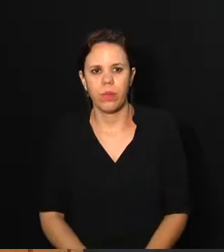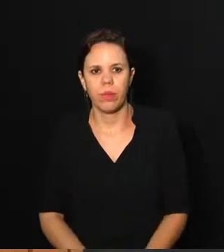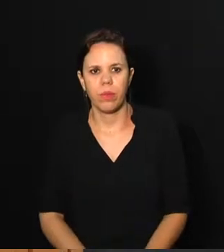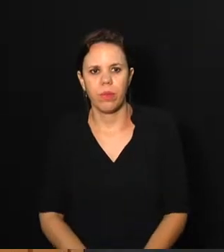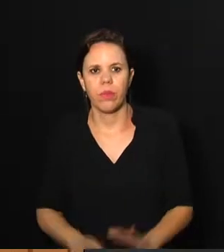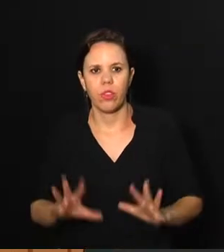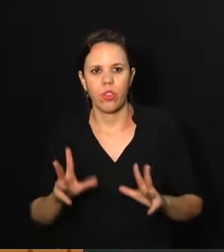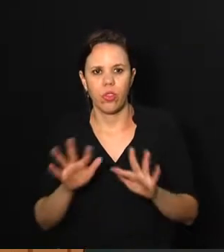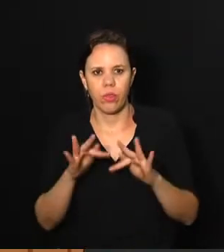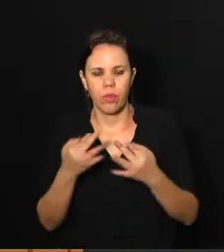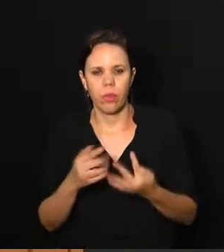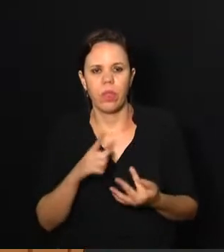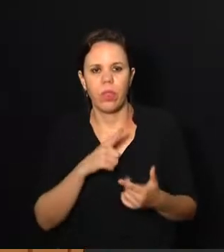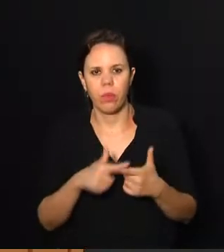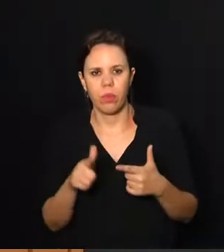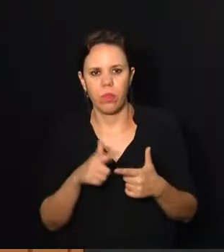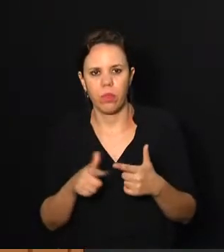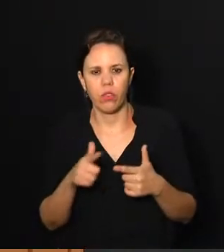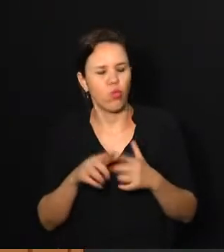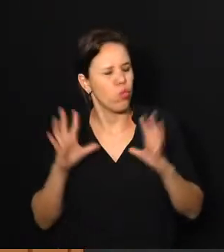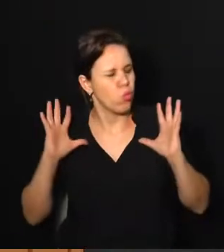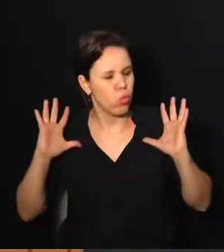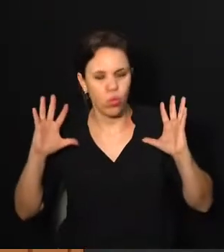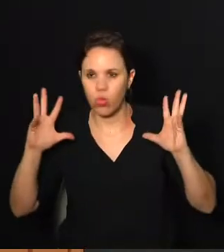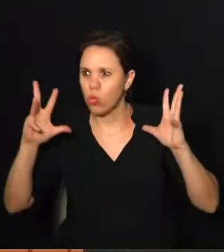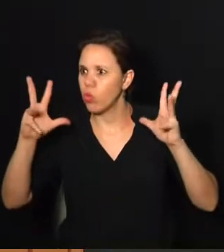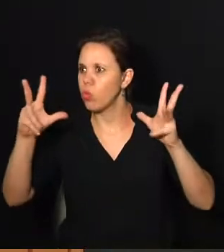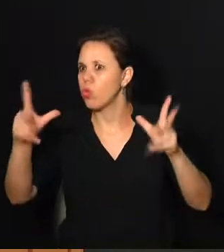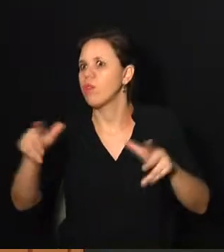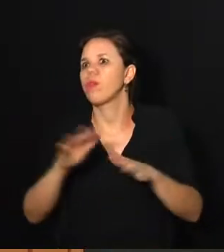Toda família tem problema, todas.